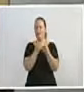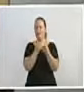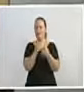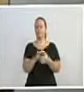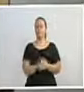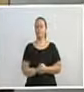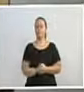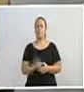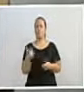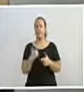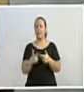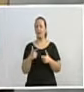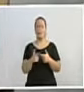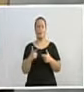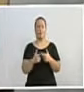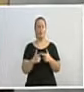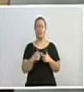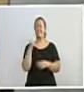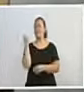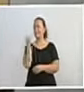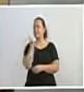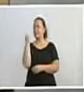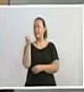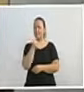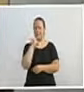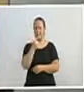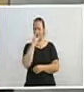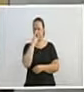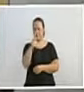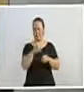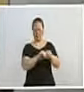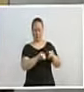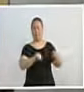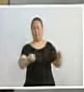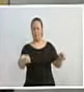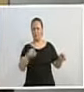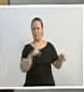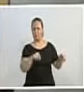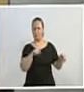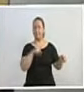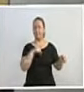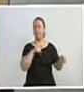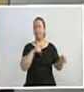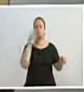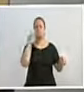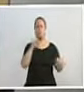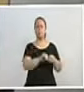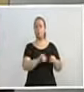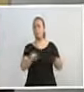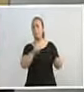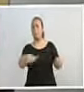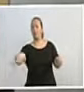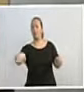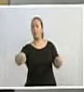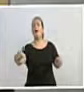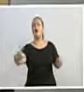Problema sério que tem de esgoto ali, né? Tem uma estação de tratamento de esgoto ali, que a gente não sabe para onde vai. Eu só sei de